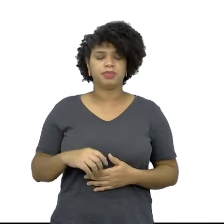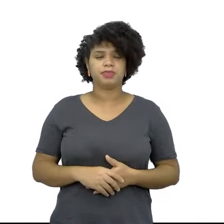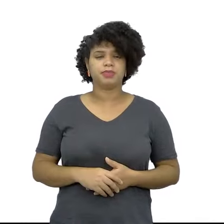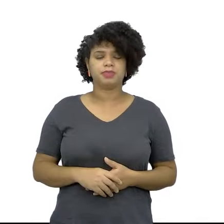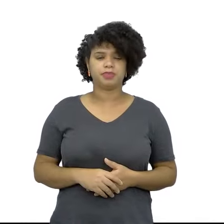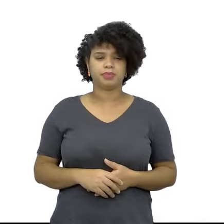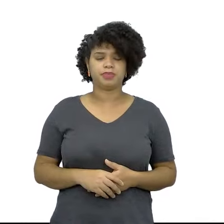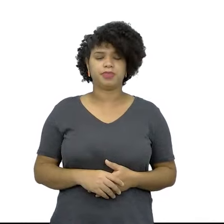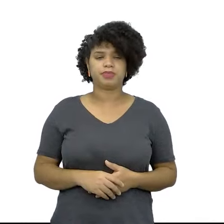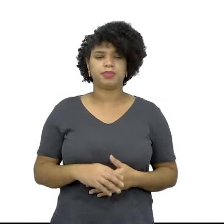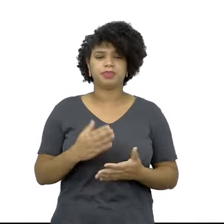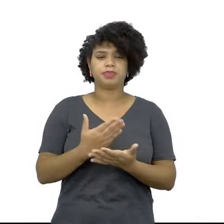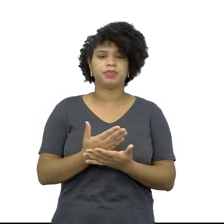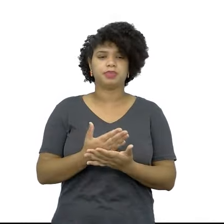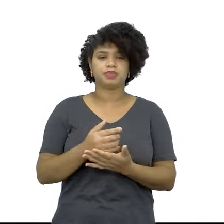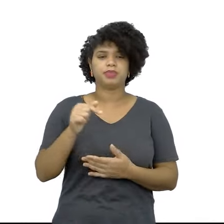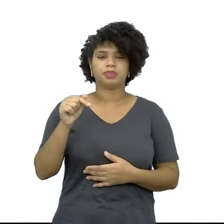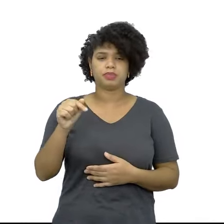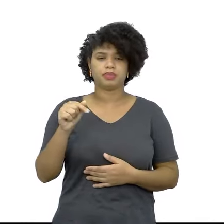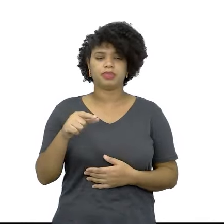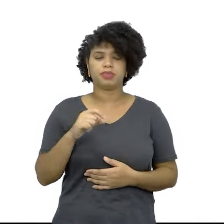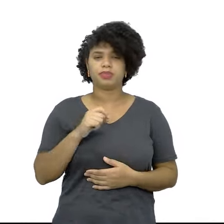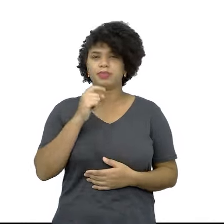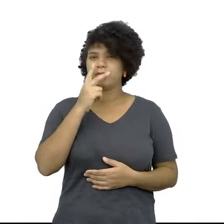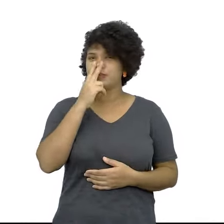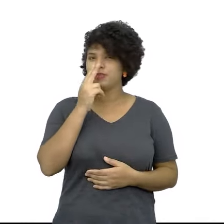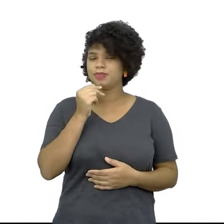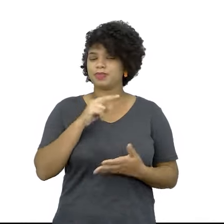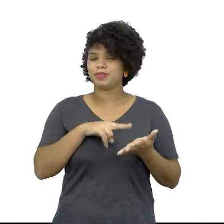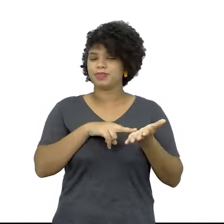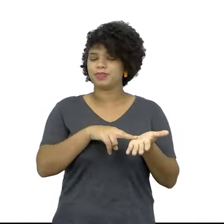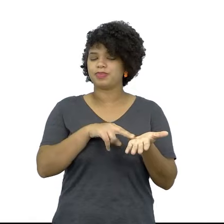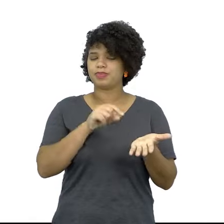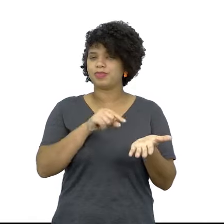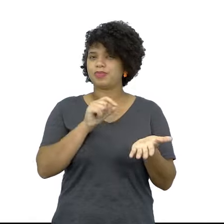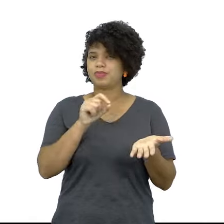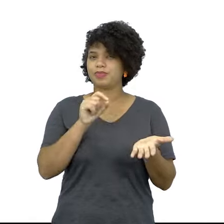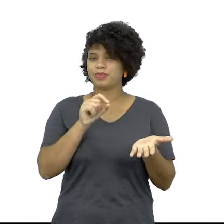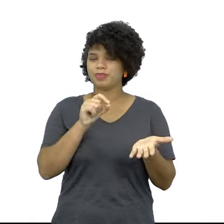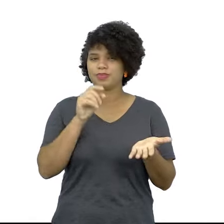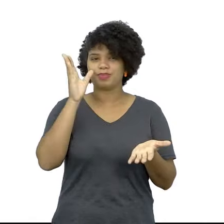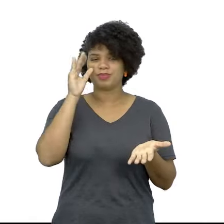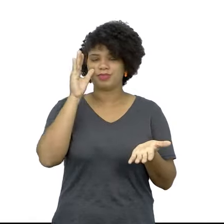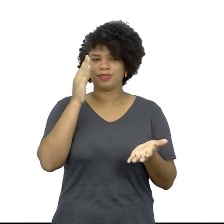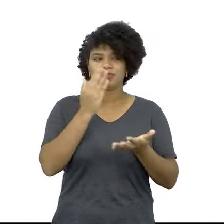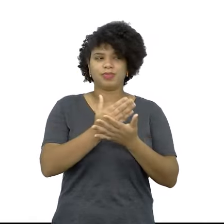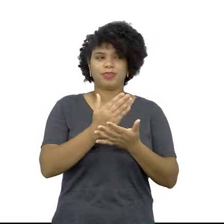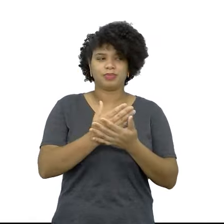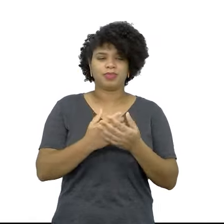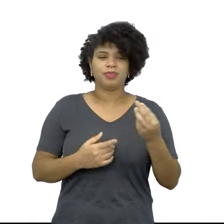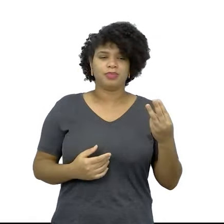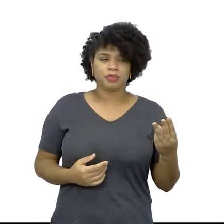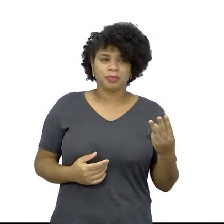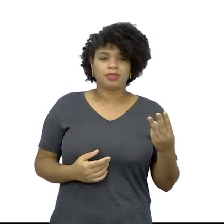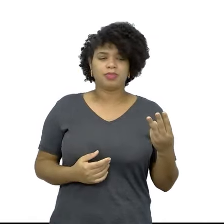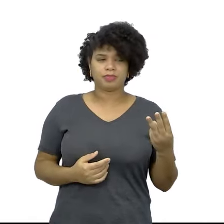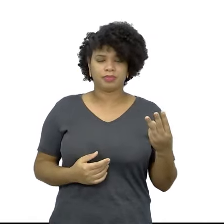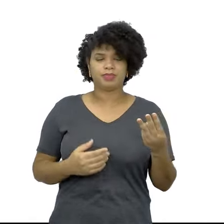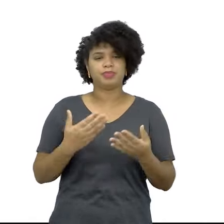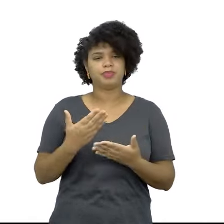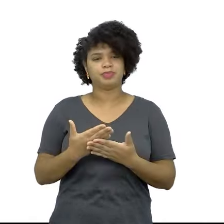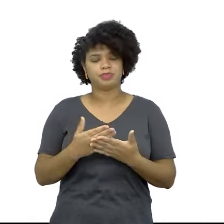ok? A aula 7, o mistério das cartas. Essa aula nós também, essa aula e a aula número 3 serão aulas